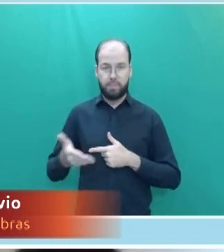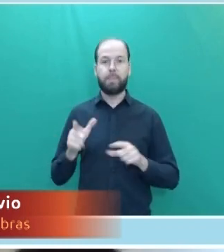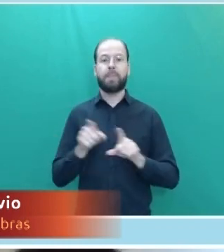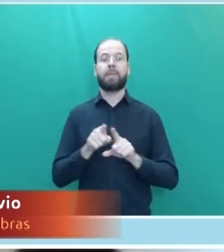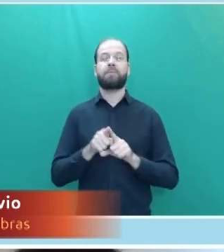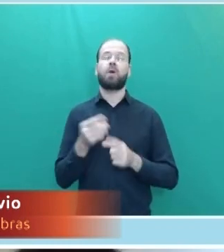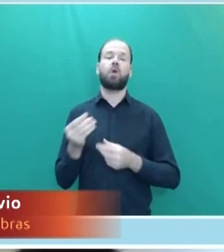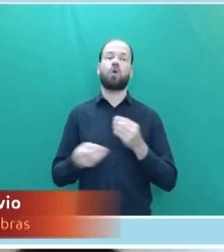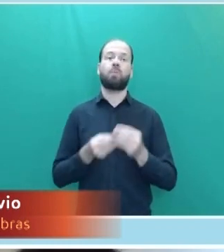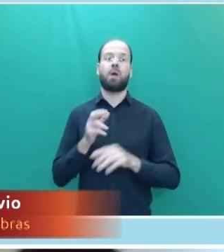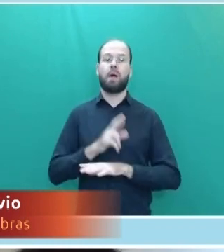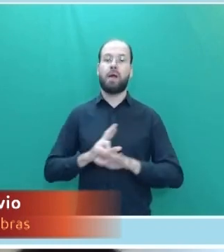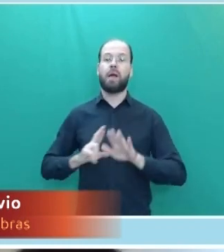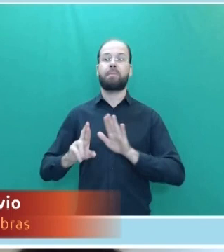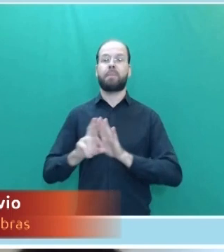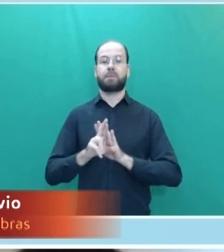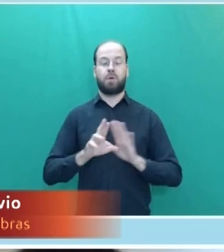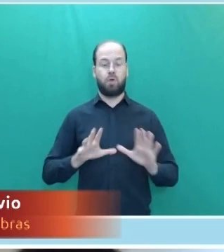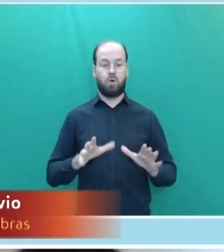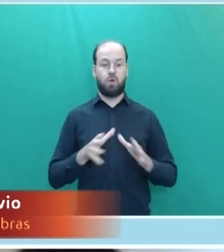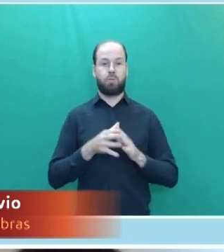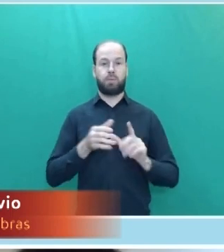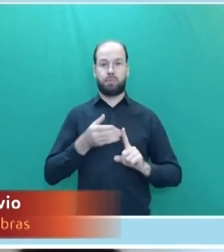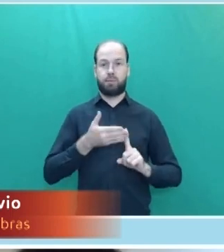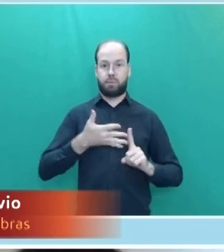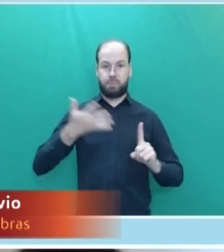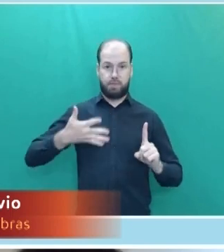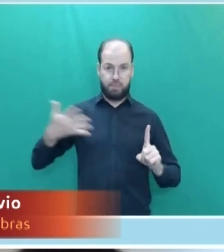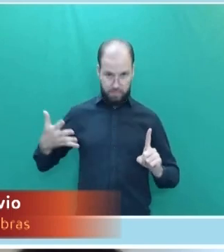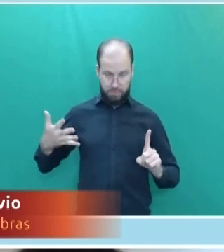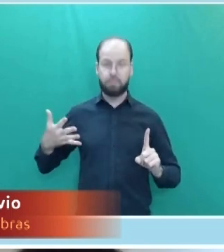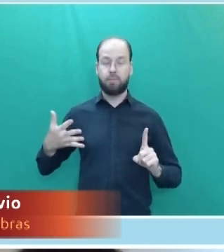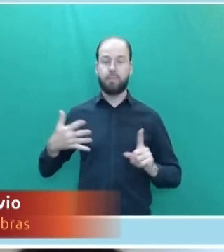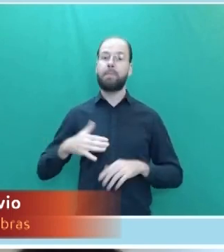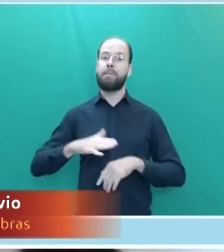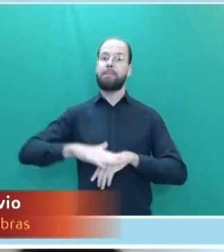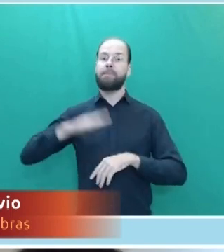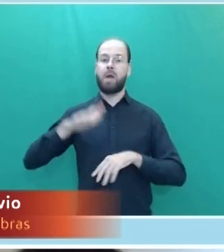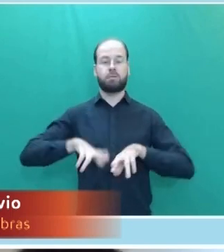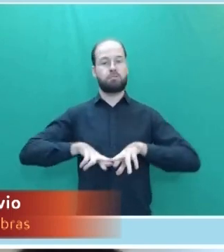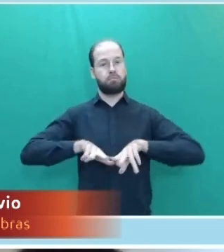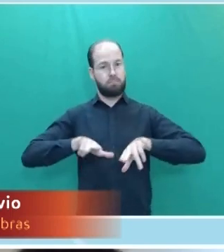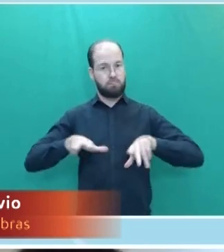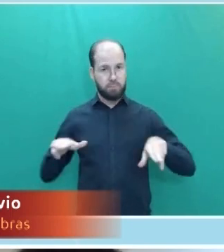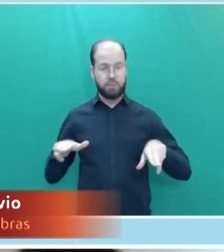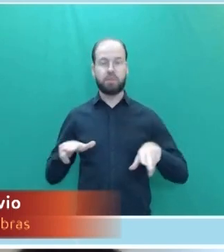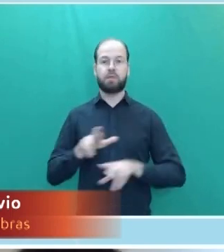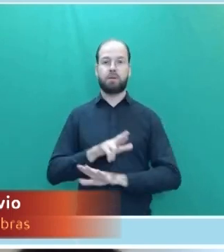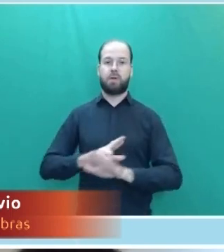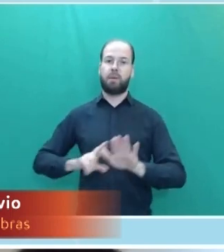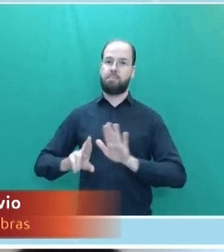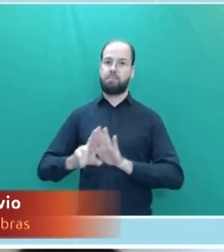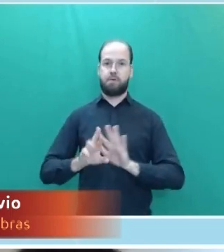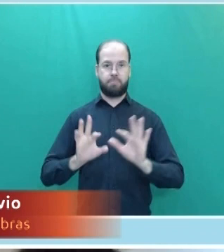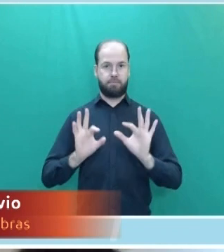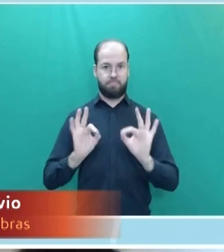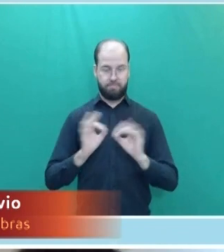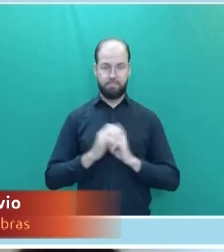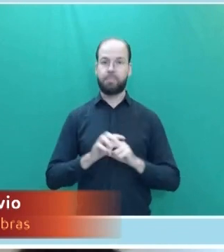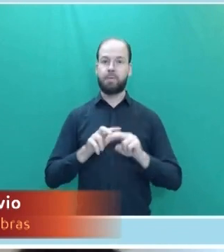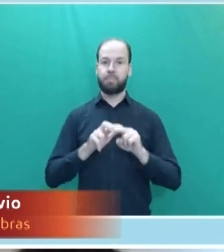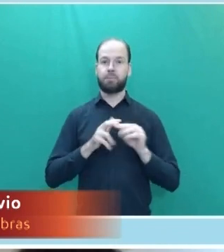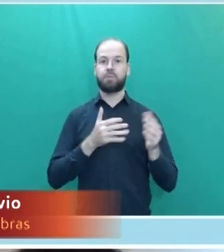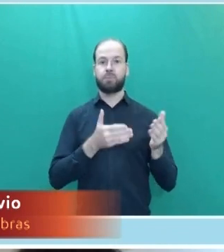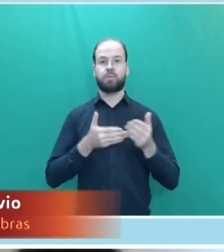a comunidade LGBTQIAPN+, de uma maneira mais diversa, e representativa. Por isso, nós contamos